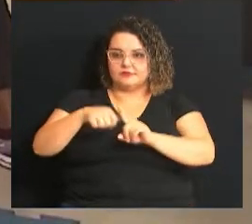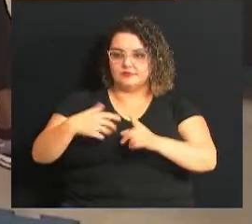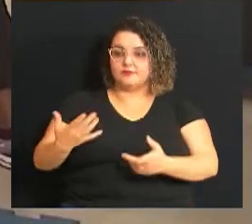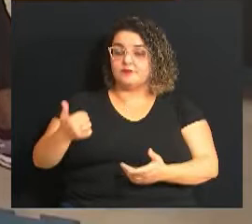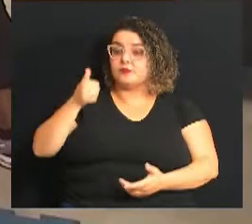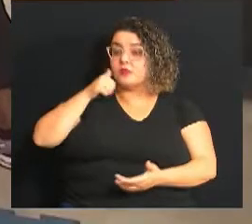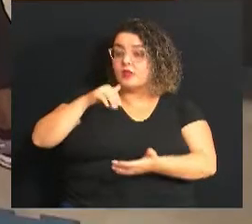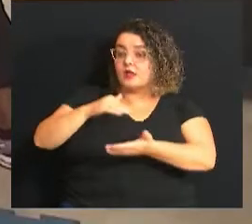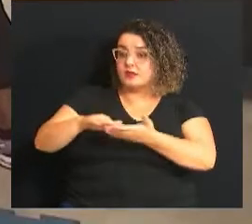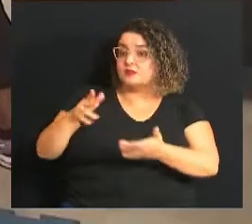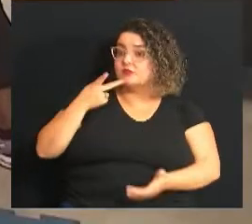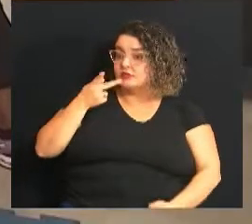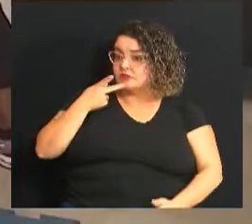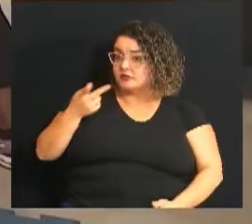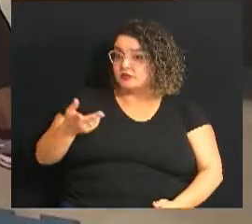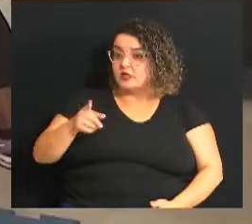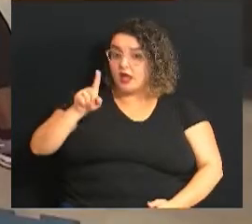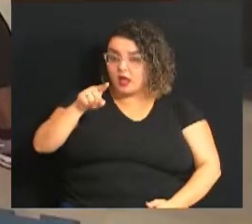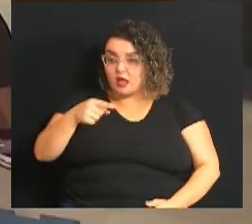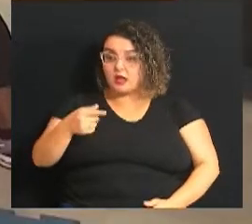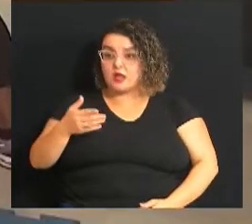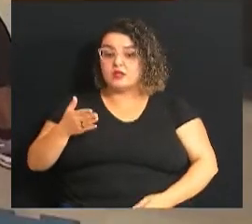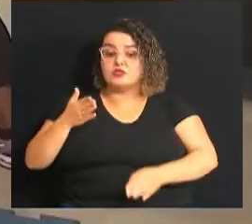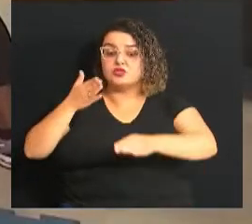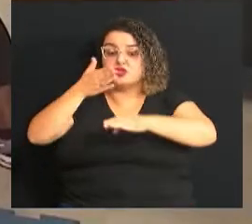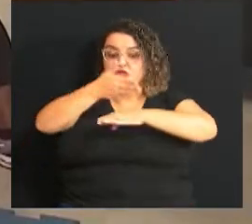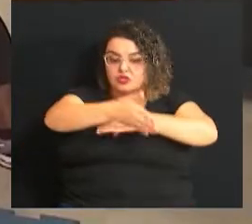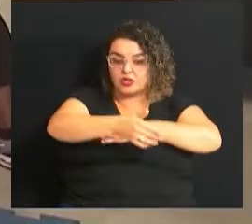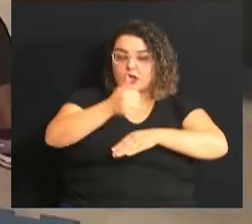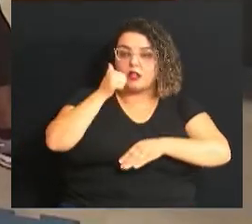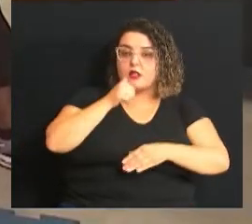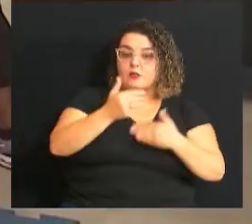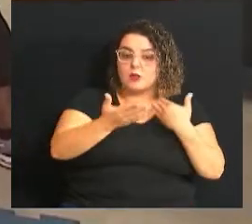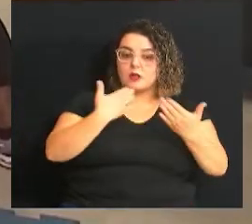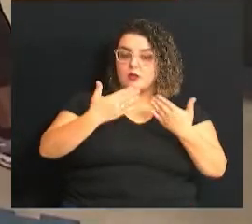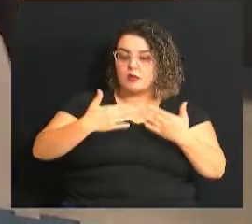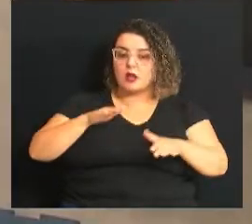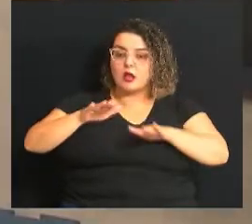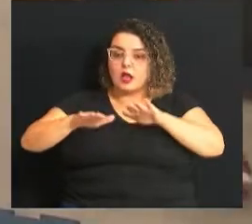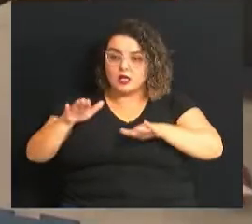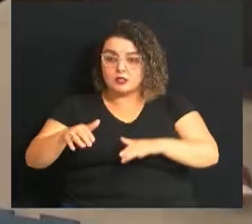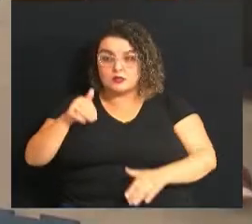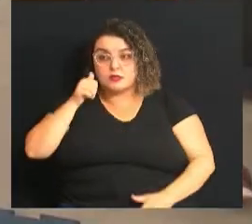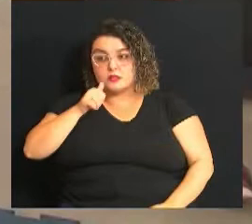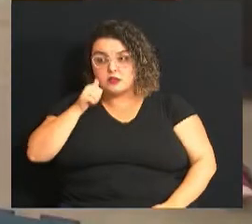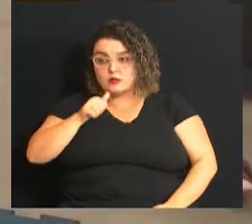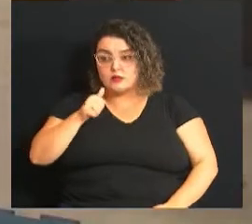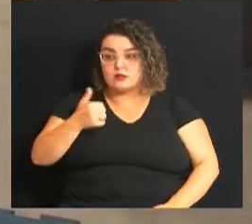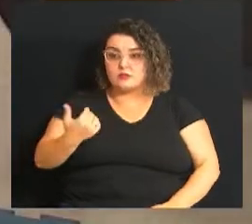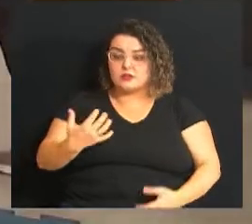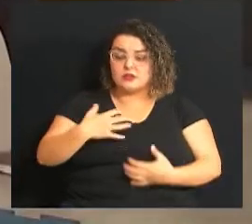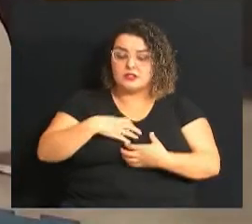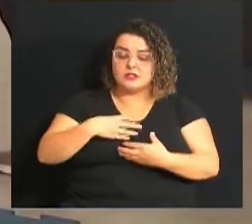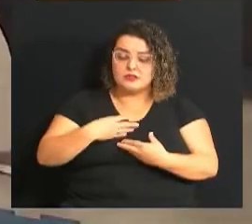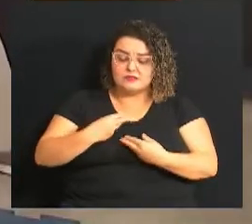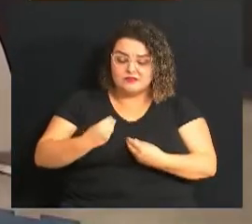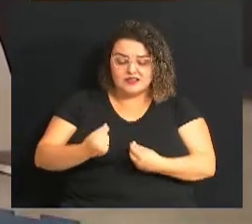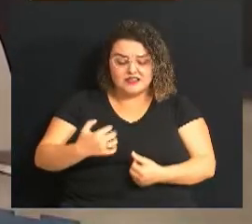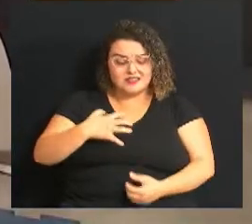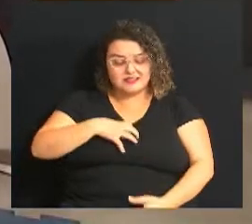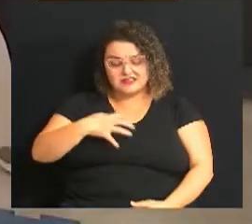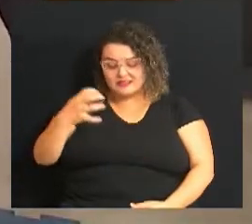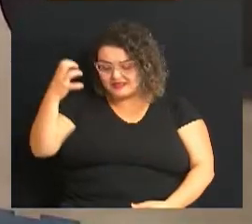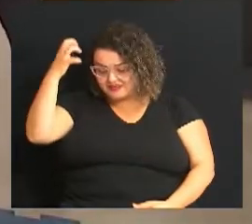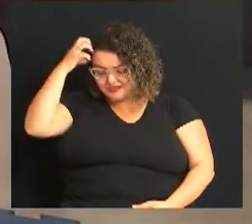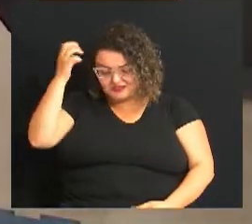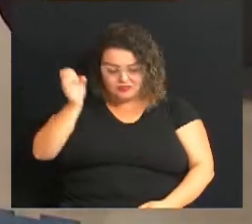de um ponto muito importante, que é de ir até a mulher conversar com ela. Muitas vezes é uma mulher fragilizada, culpada, está com medo